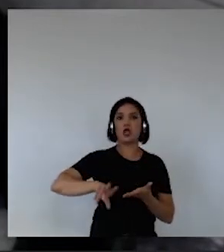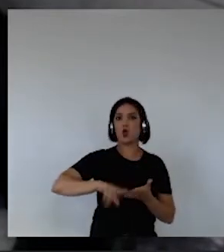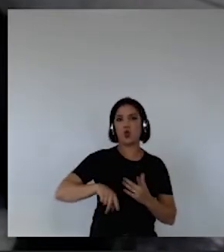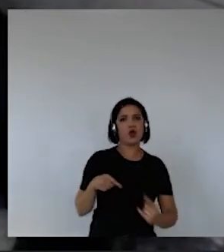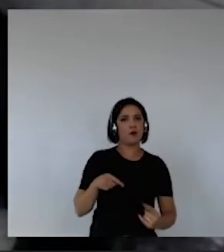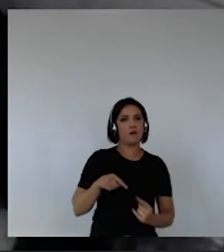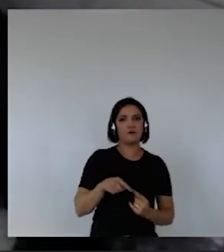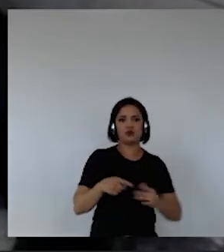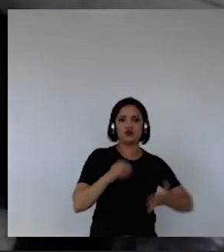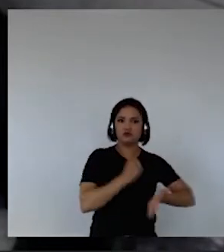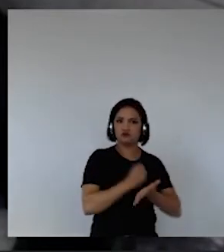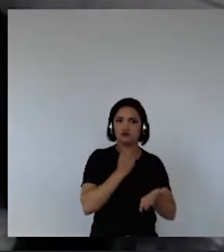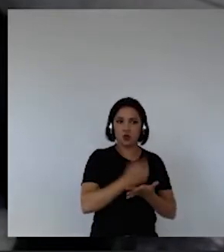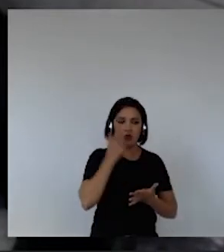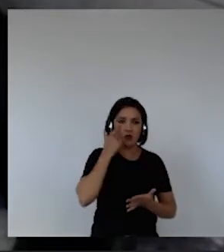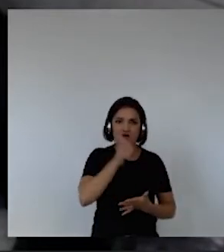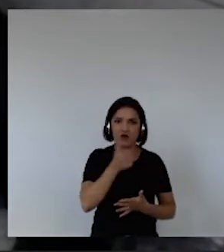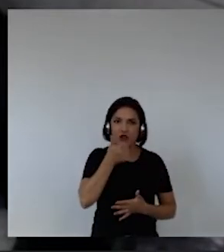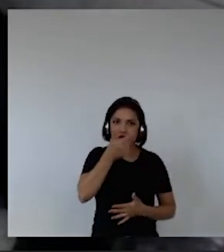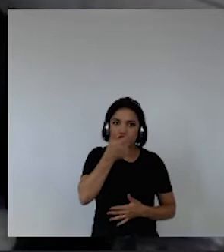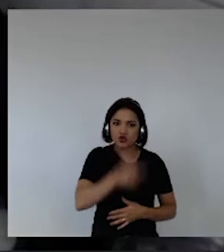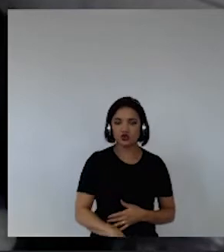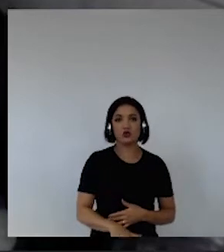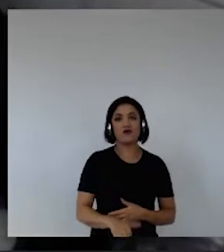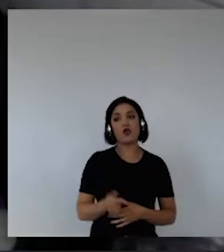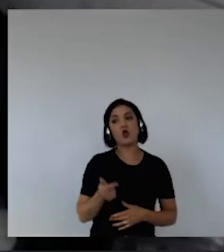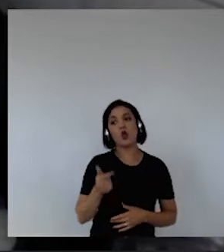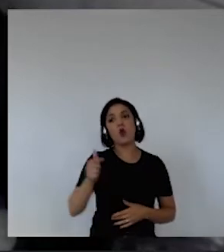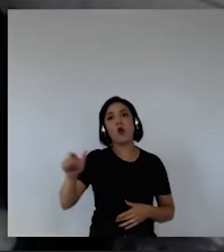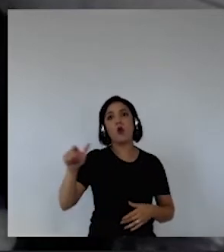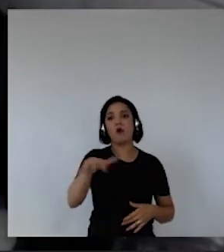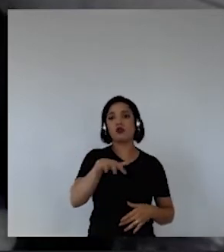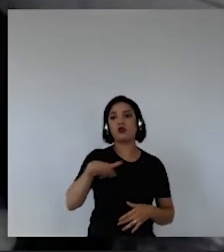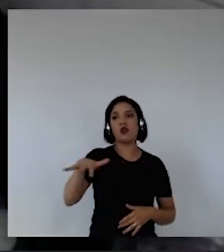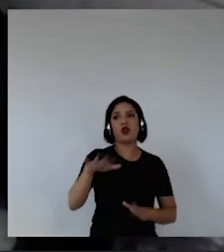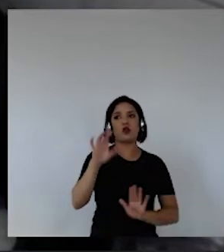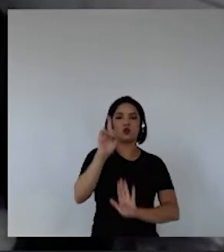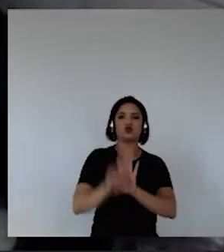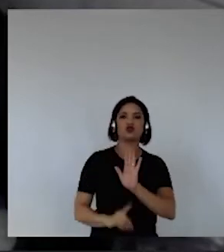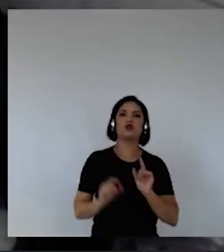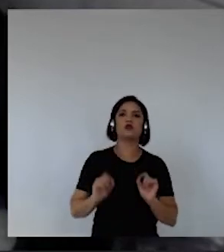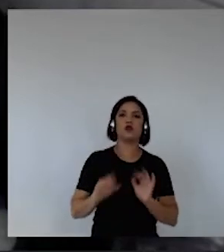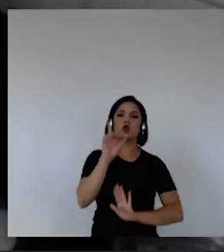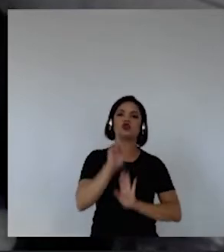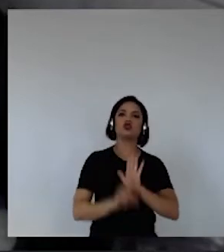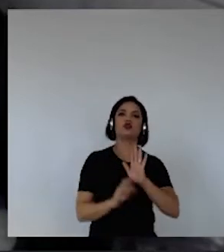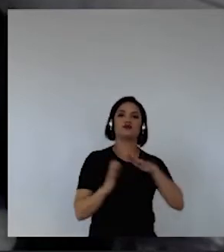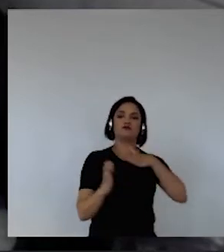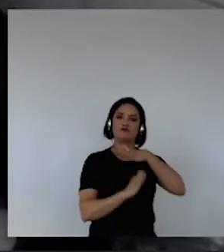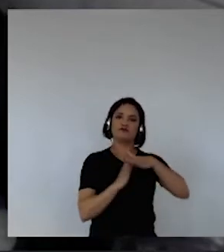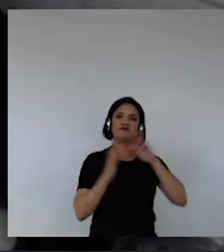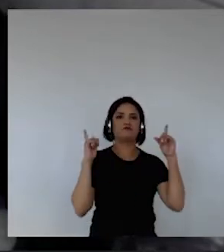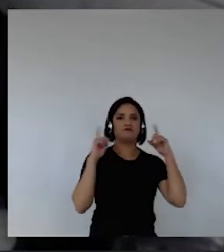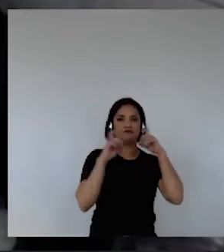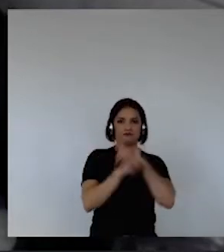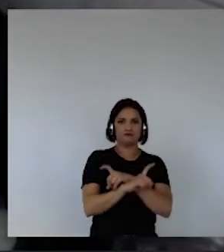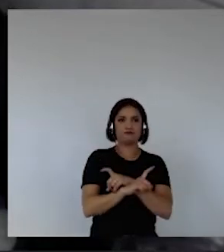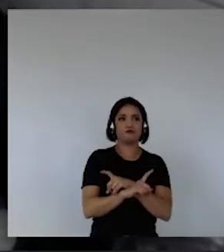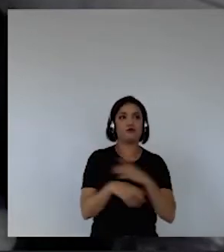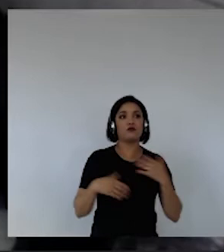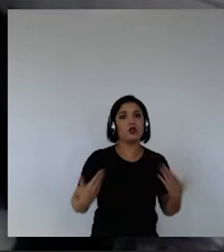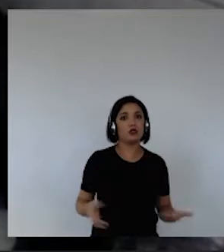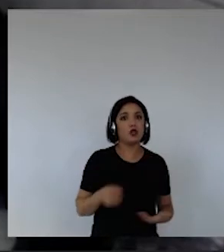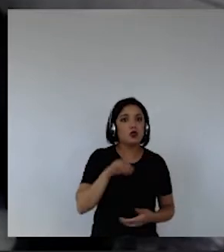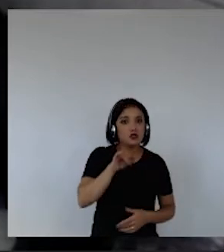causa para revisão contratual. Isso é tratado em outra área do direito chamada direito das empresas em dificuldade. Se você está